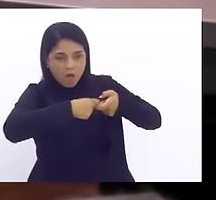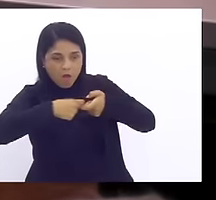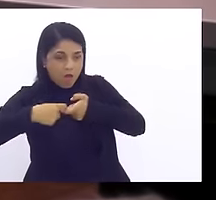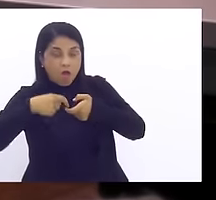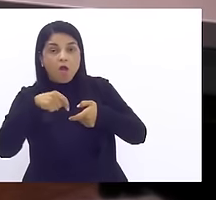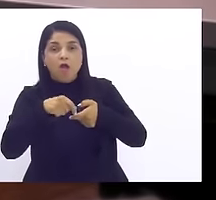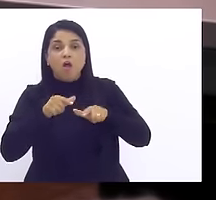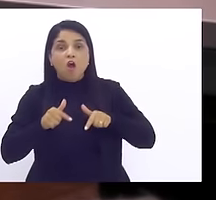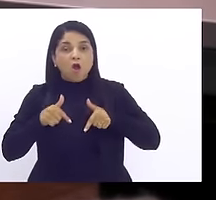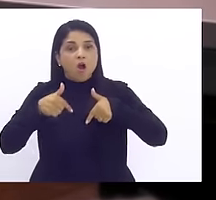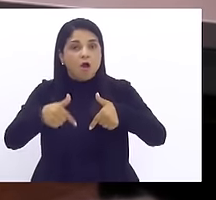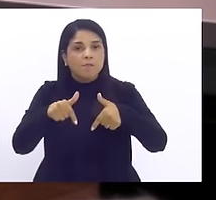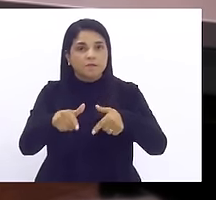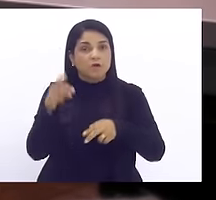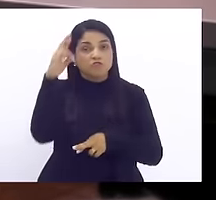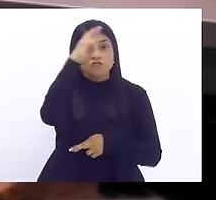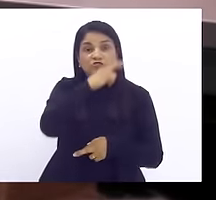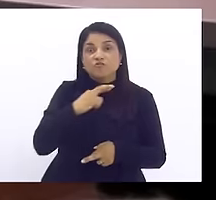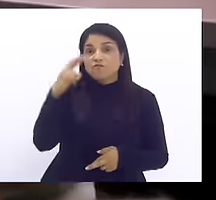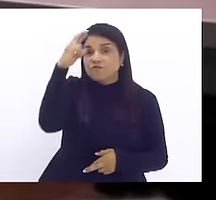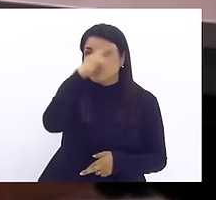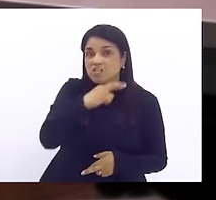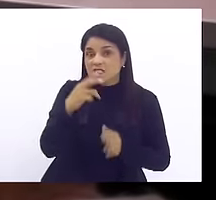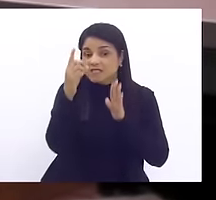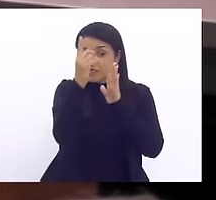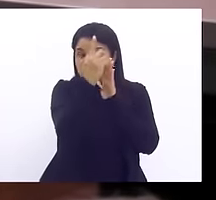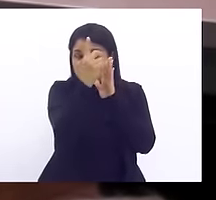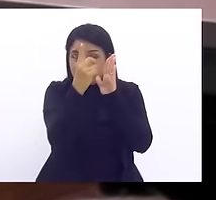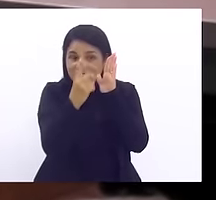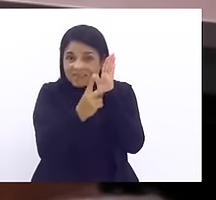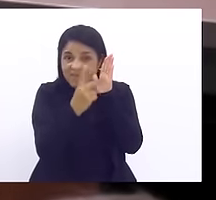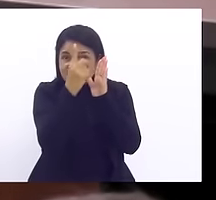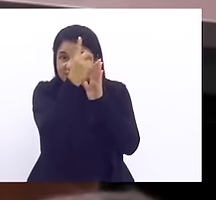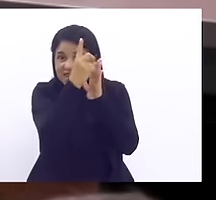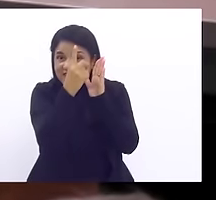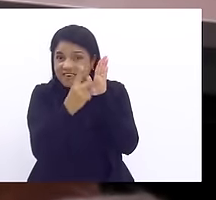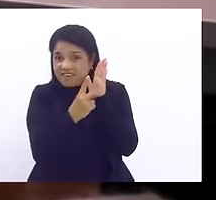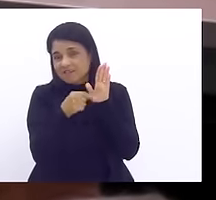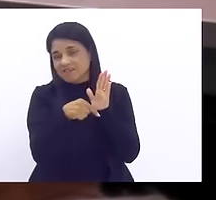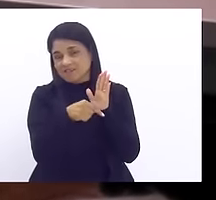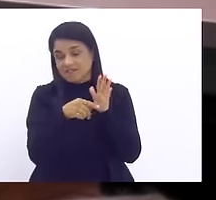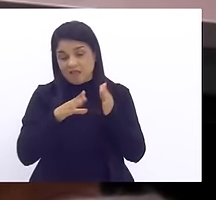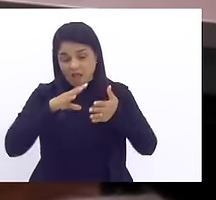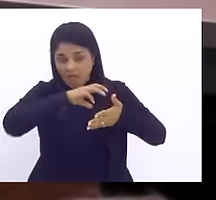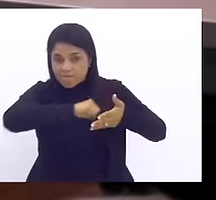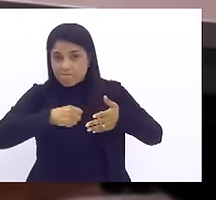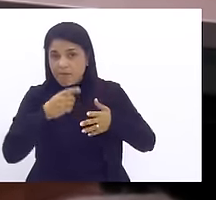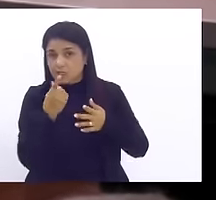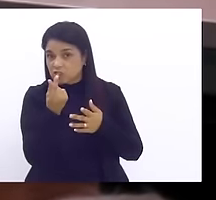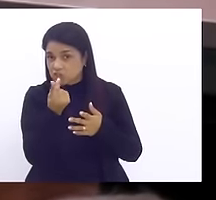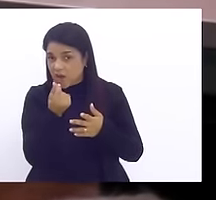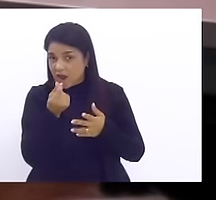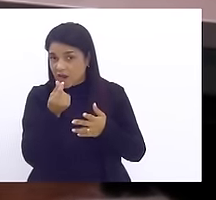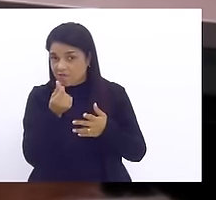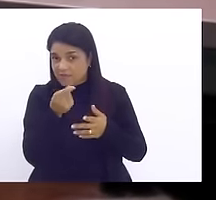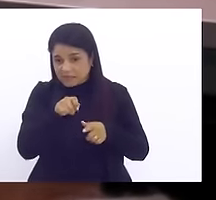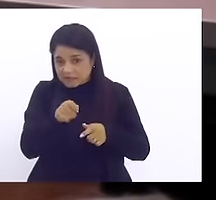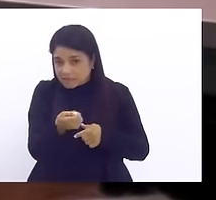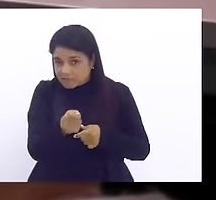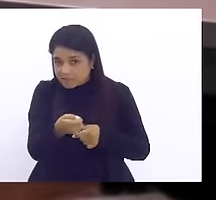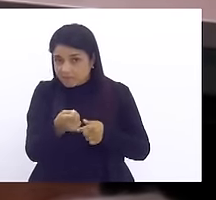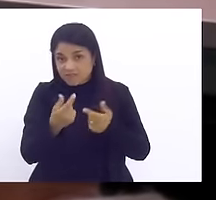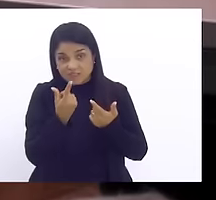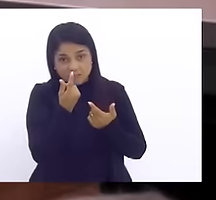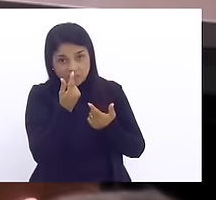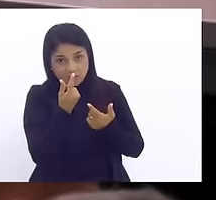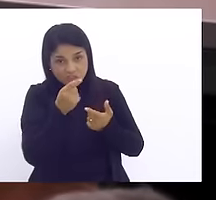dão em operações de fiscalização do Detran se alguém confisca a chave e esse foi o termo que o deputado utilizou né